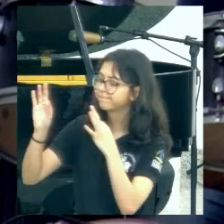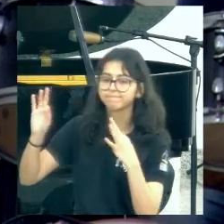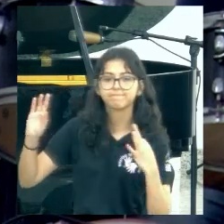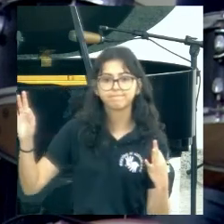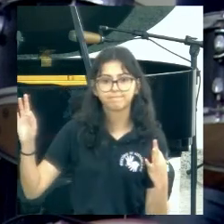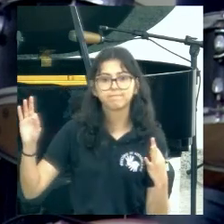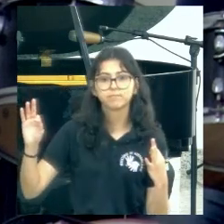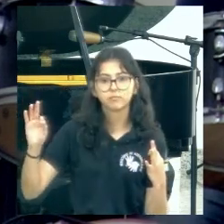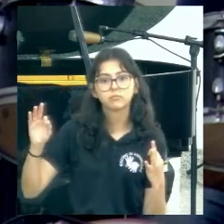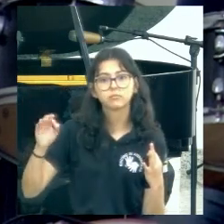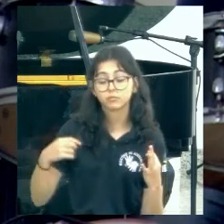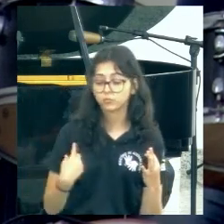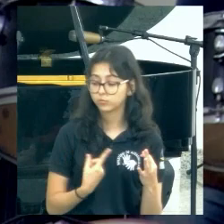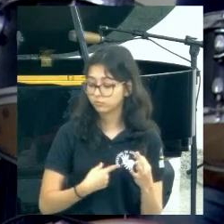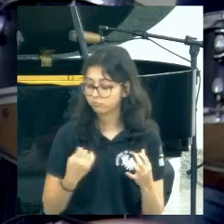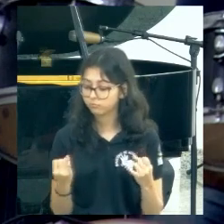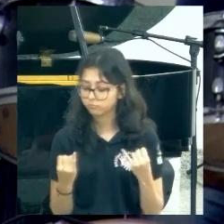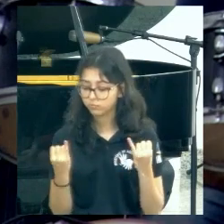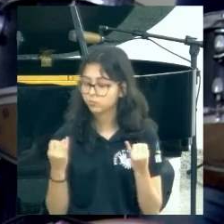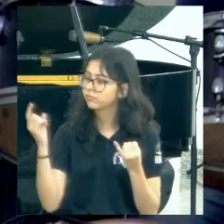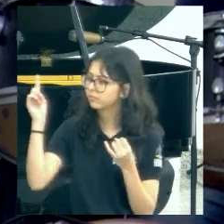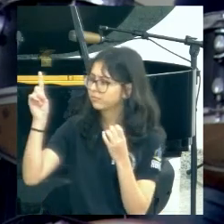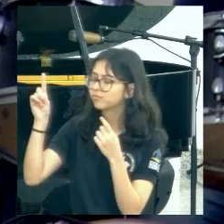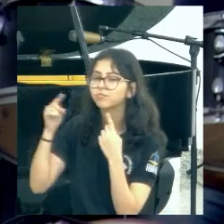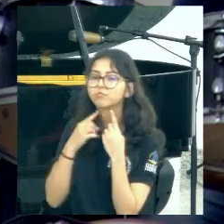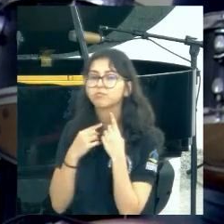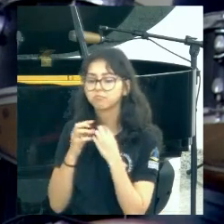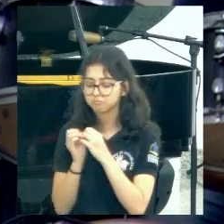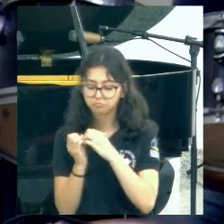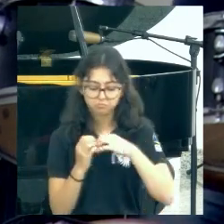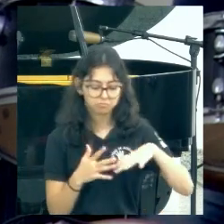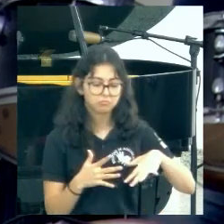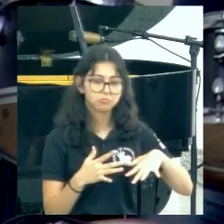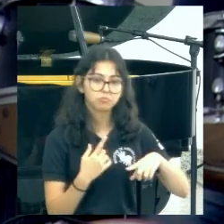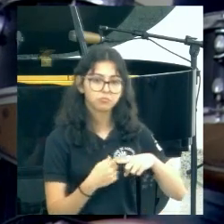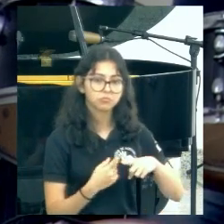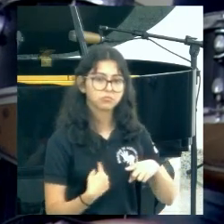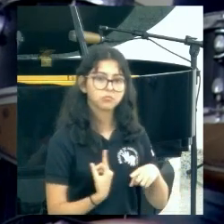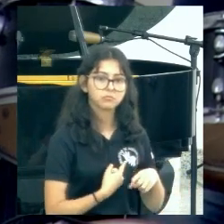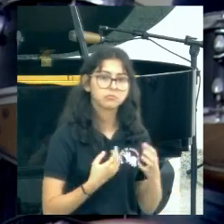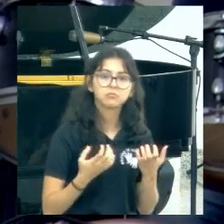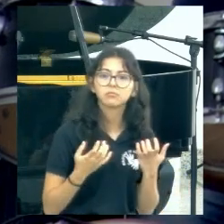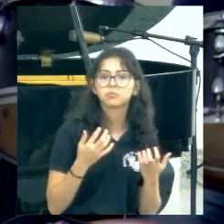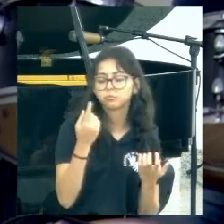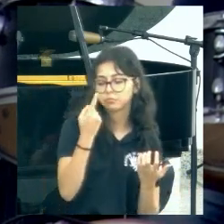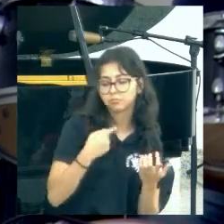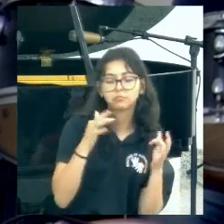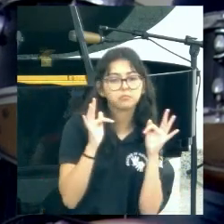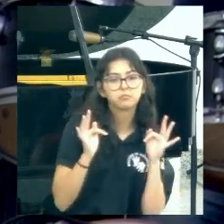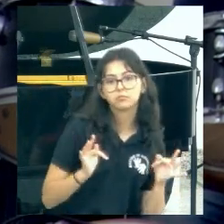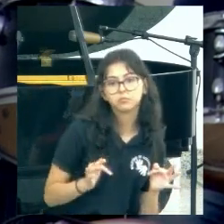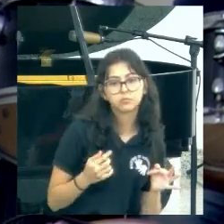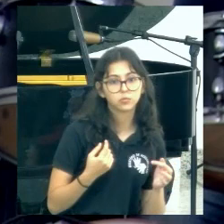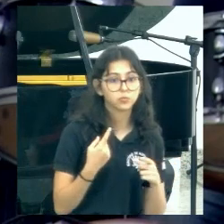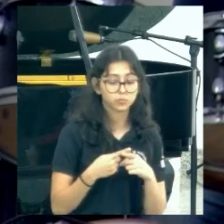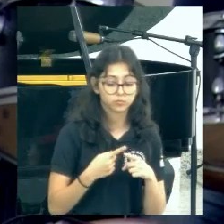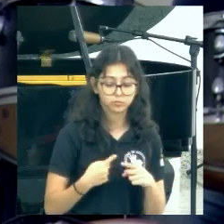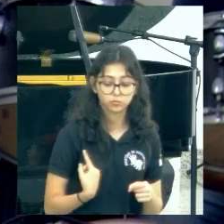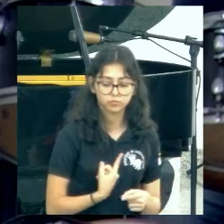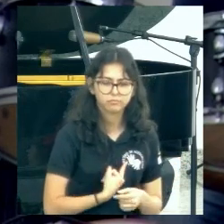de princípios e valores em nome dessa tal felicidade? Eu quero ser feliz, eu mereço ser